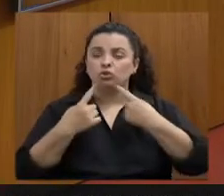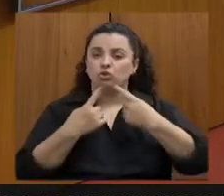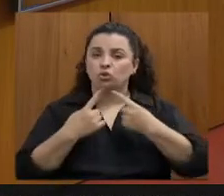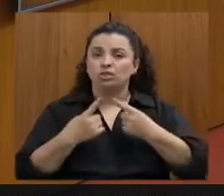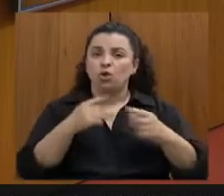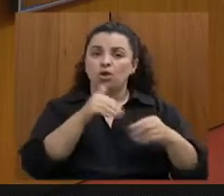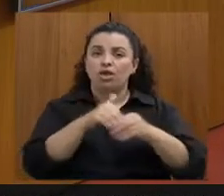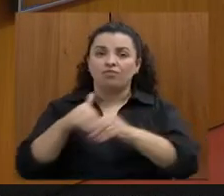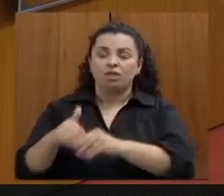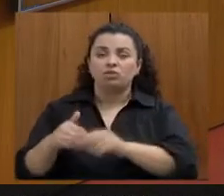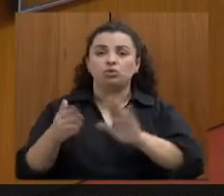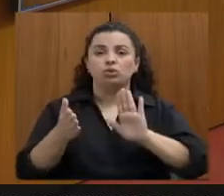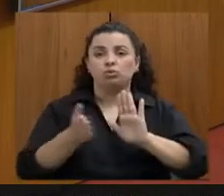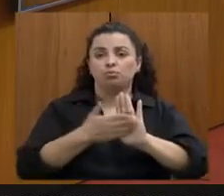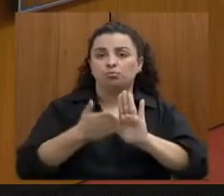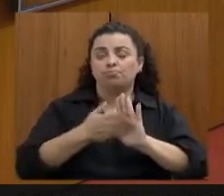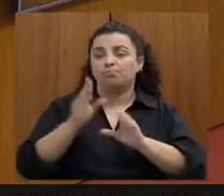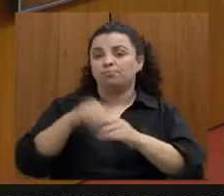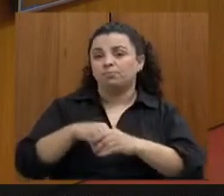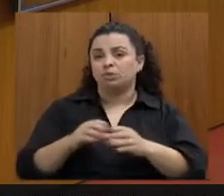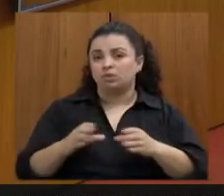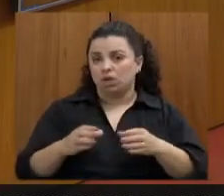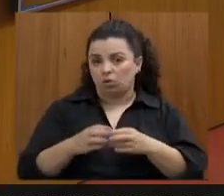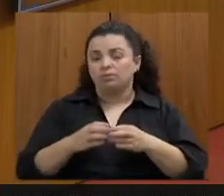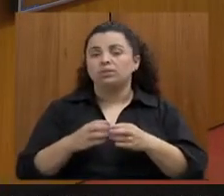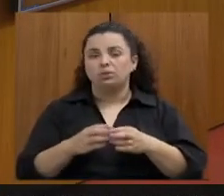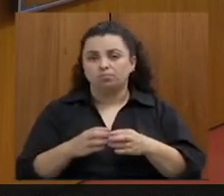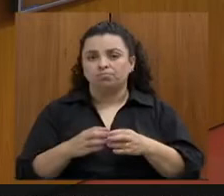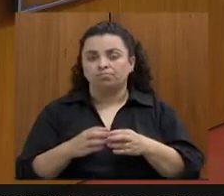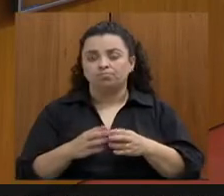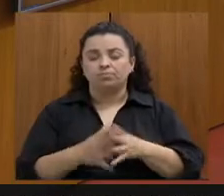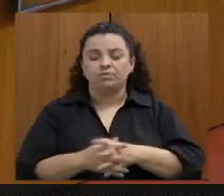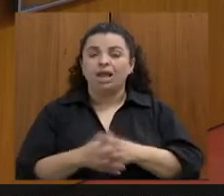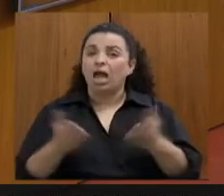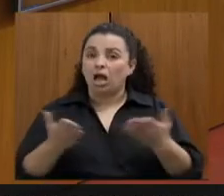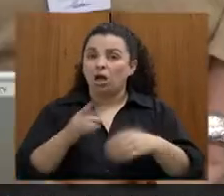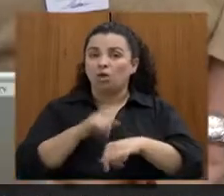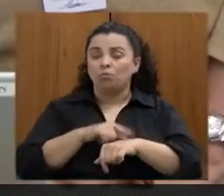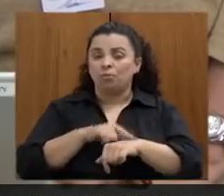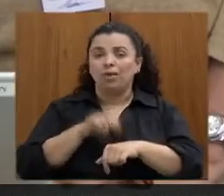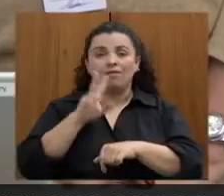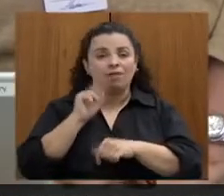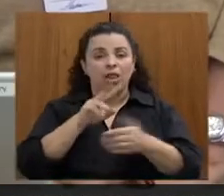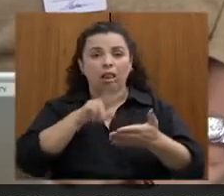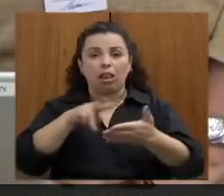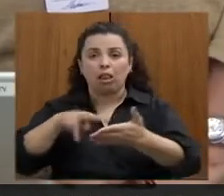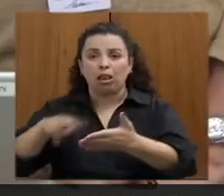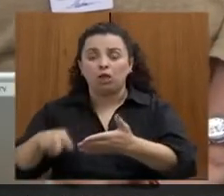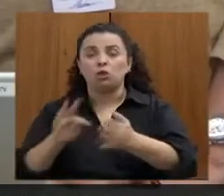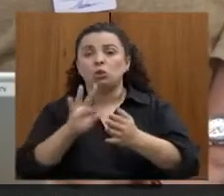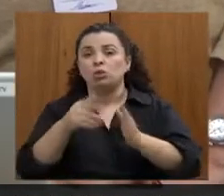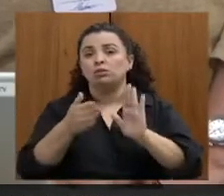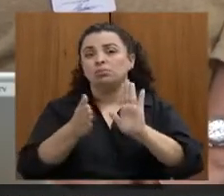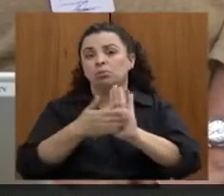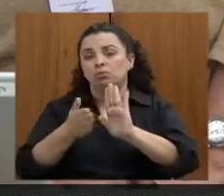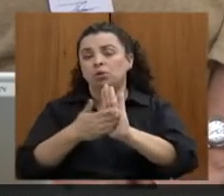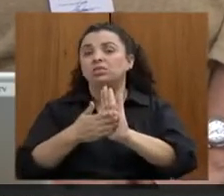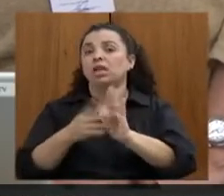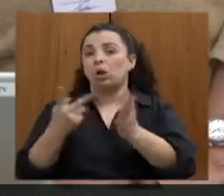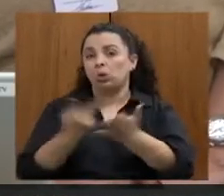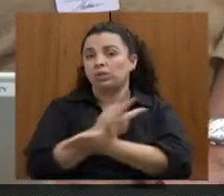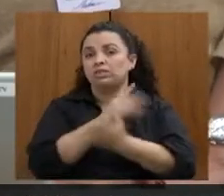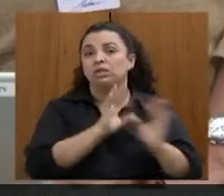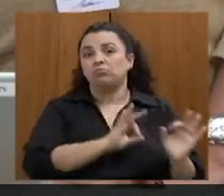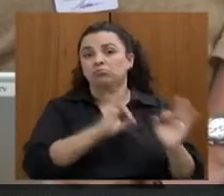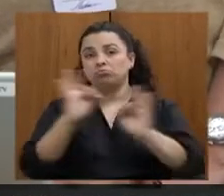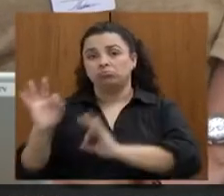de proposições da comissão. Nesse momento, vamos apreciar as proposições apresentadas no decorrer da reunião, decorrente